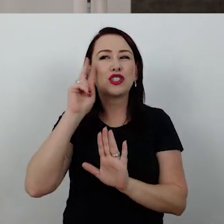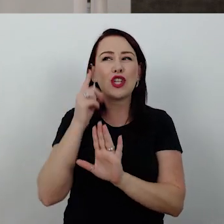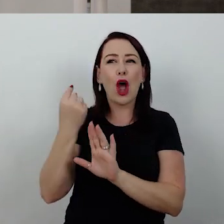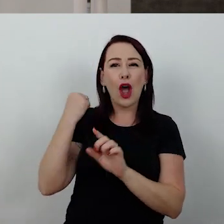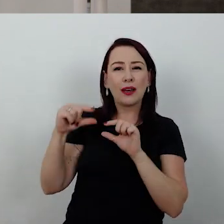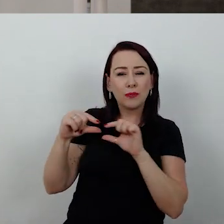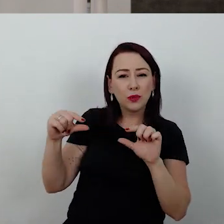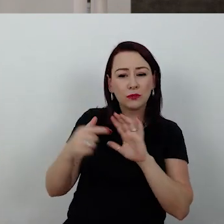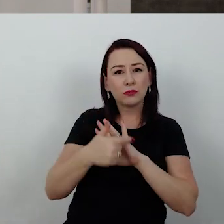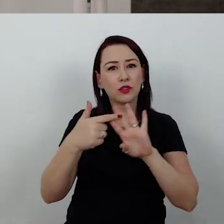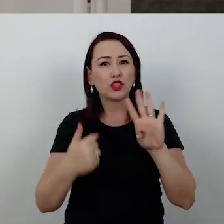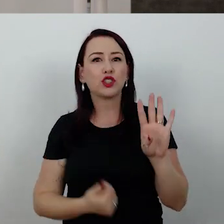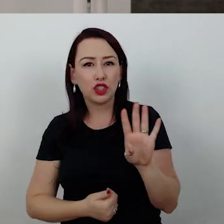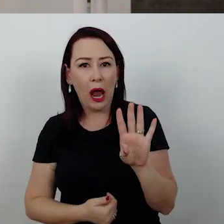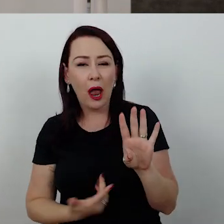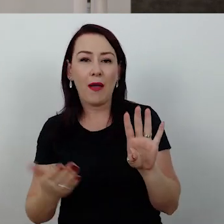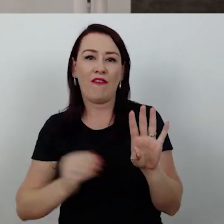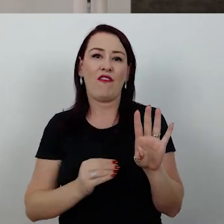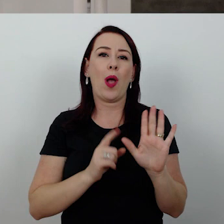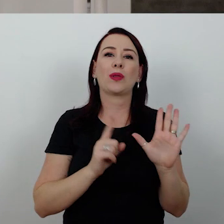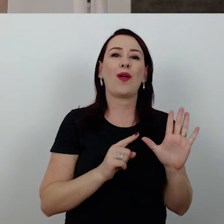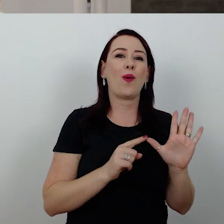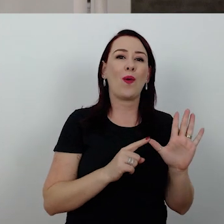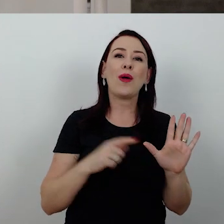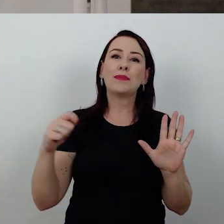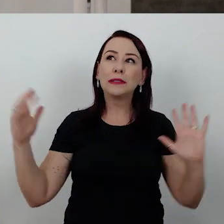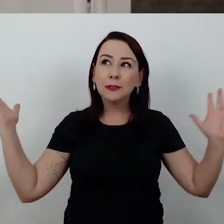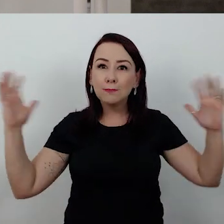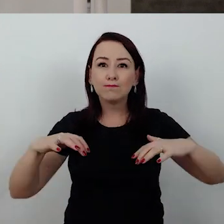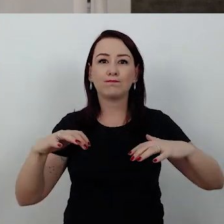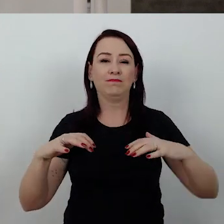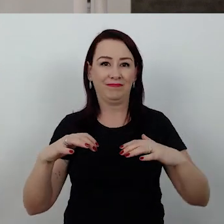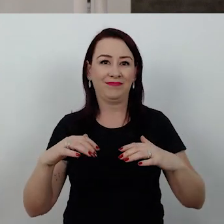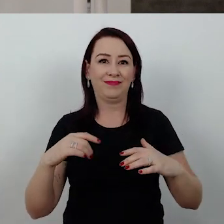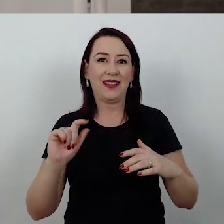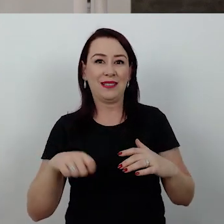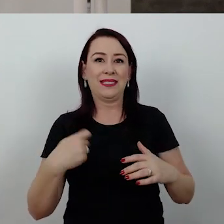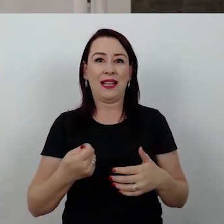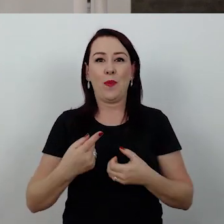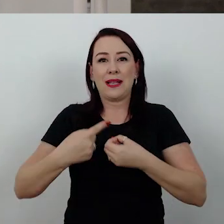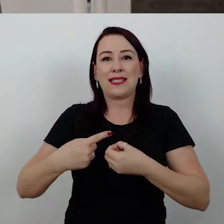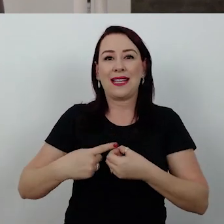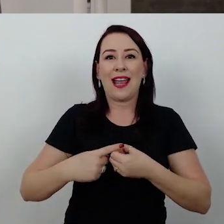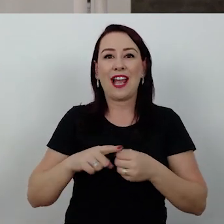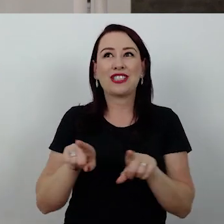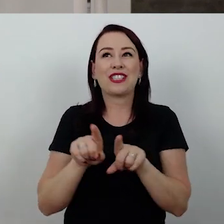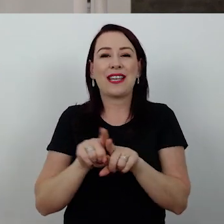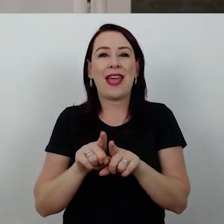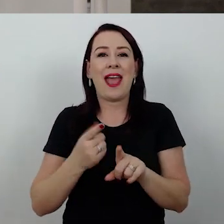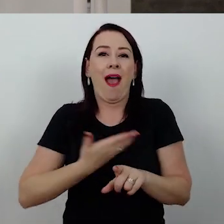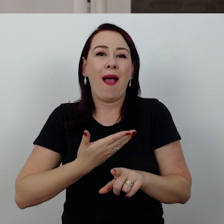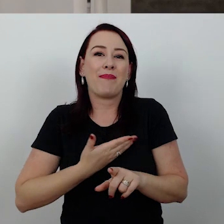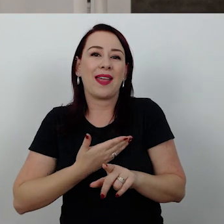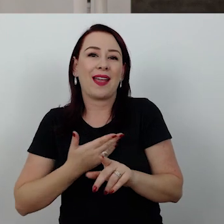preservação, mas acho que uma cidade, para ela ter esse lugar de amiga do audiovisual,